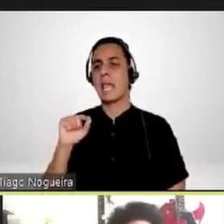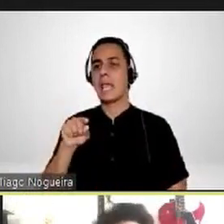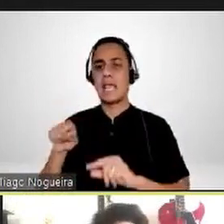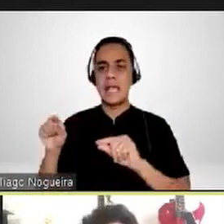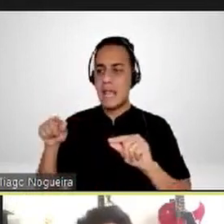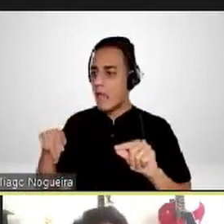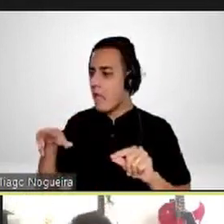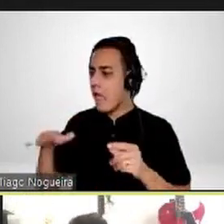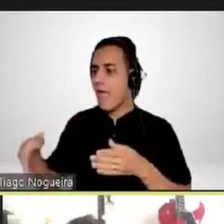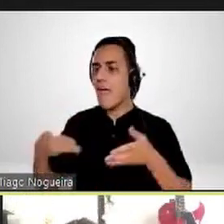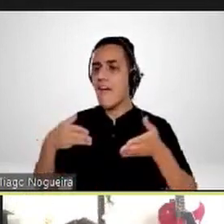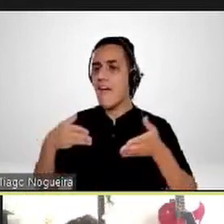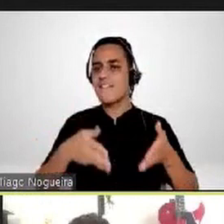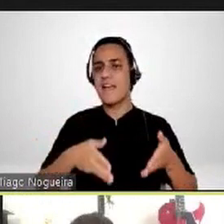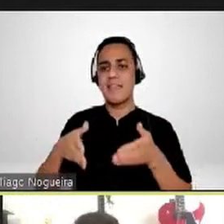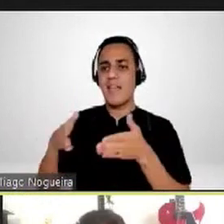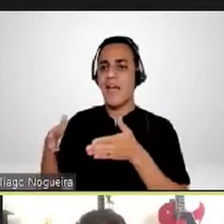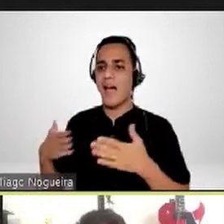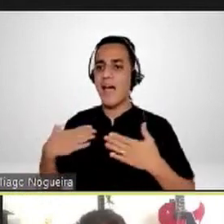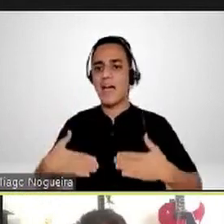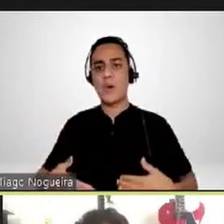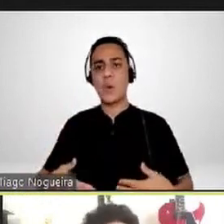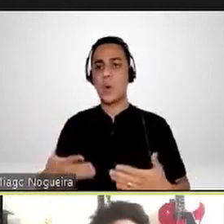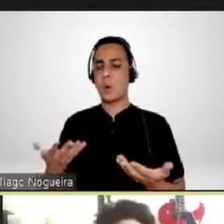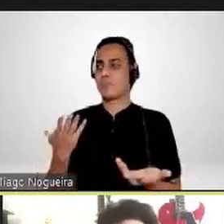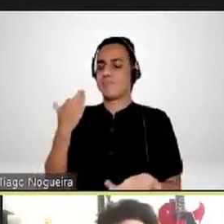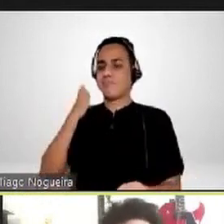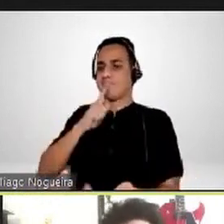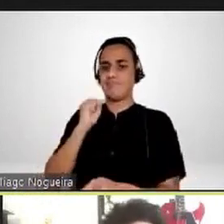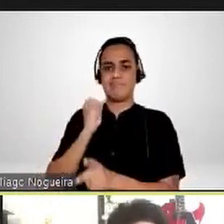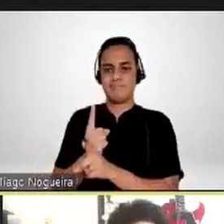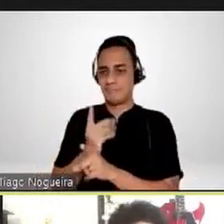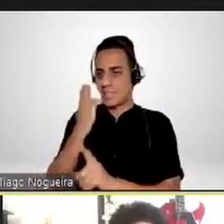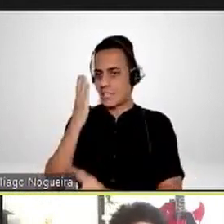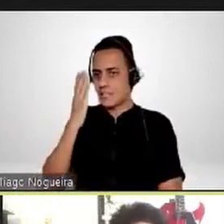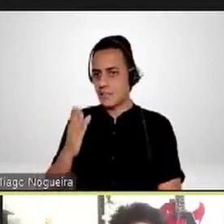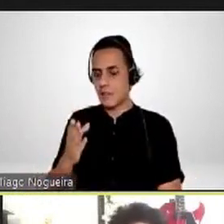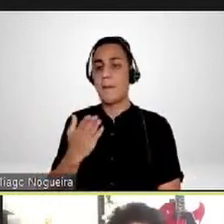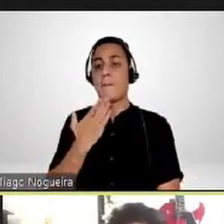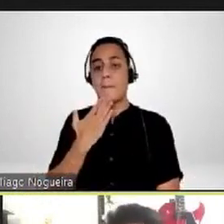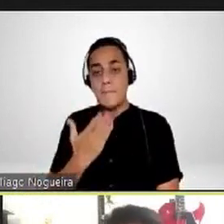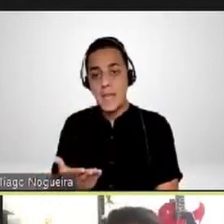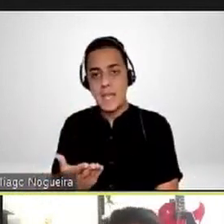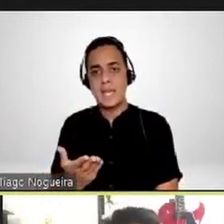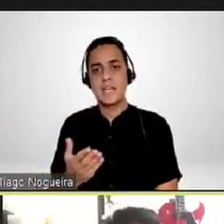enterro. E eles pedem para que o Simônides